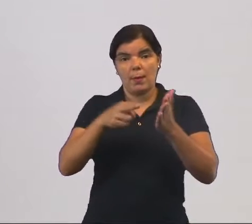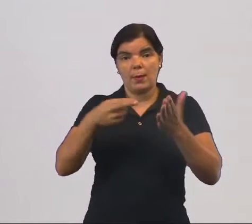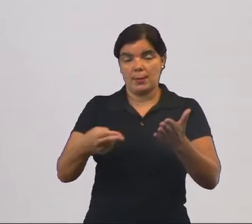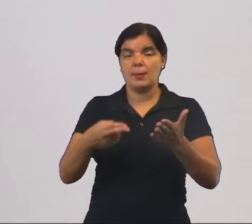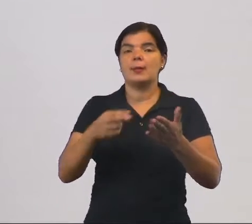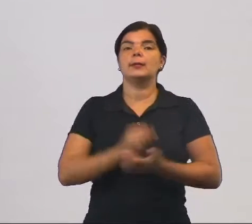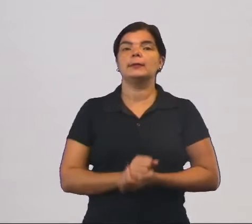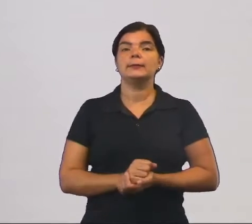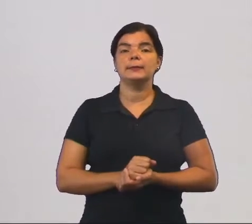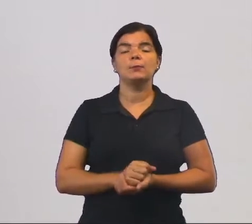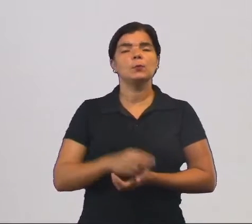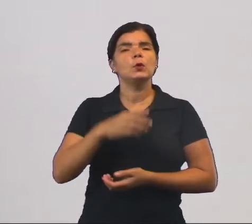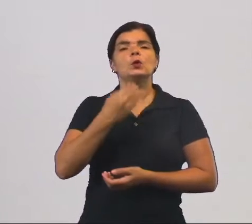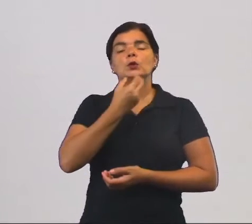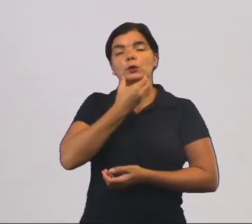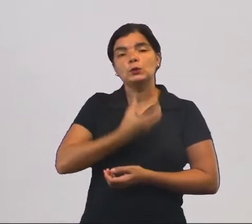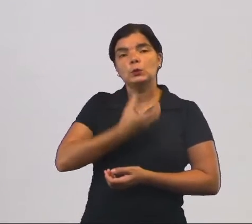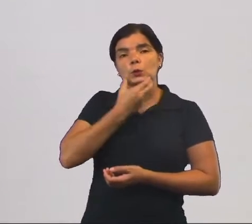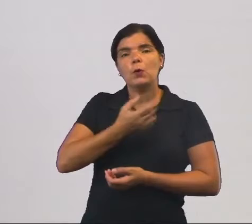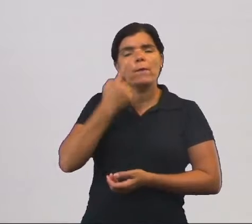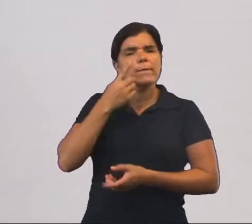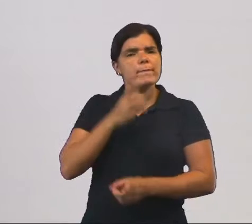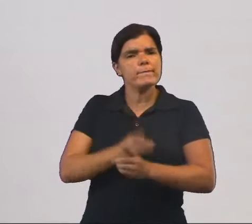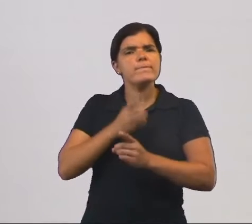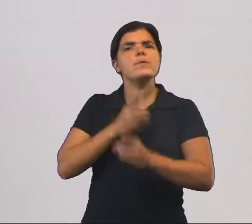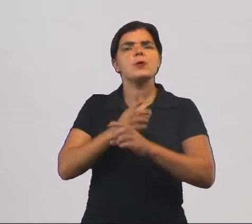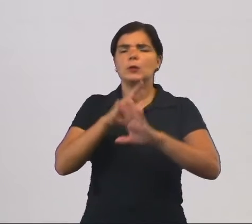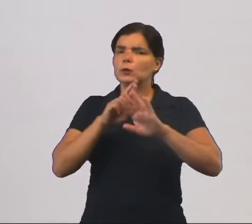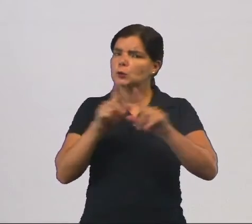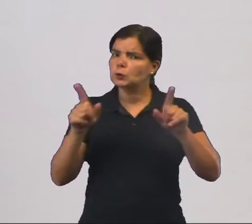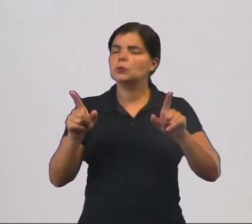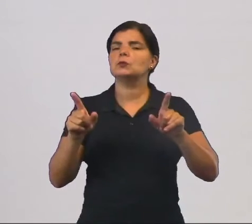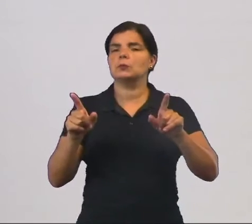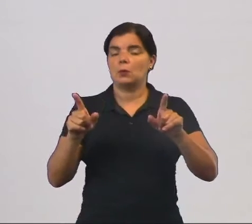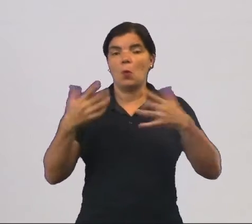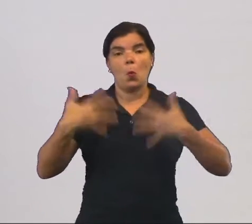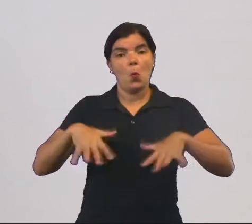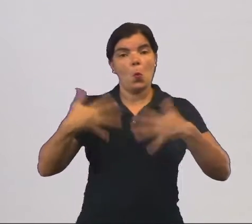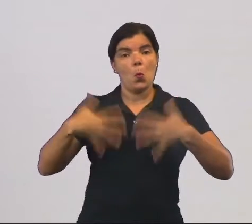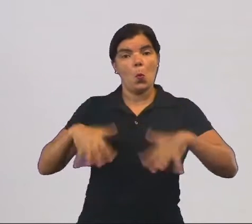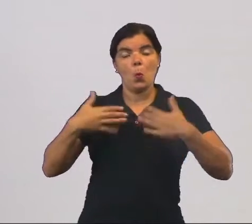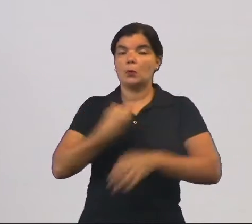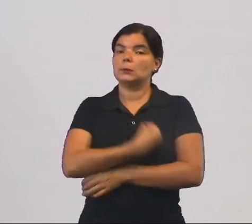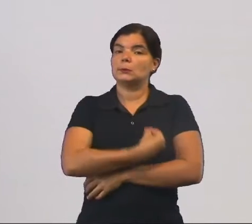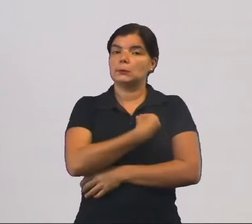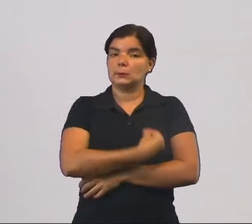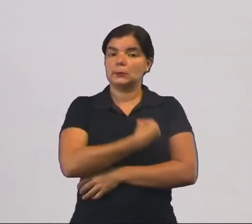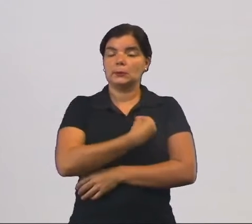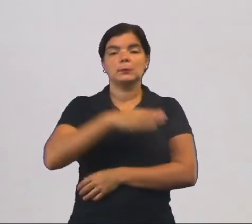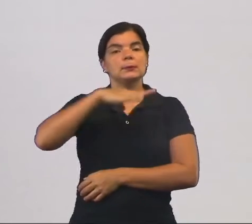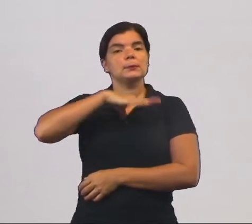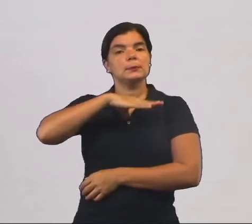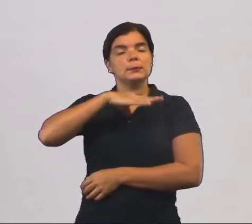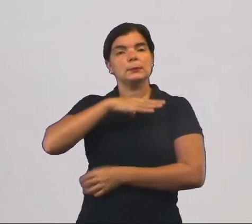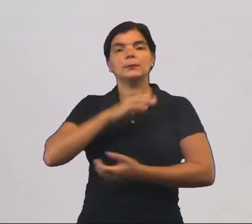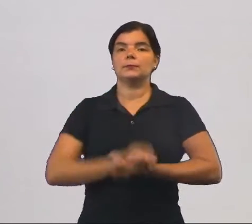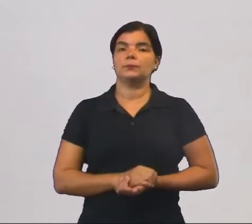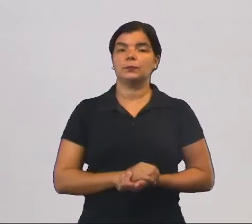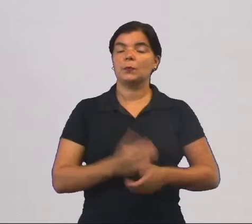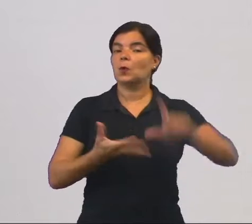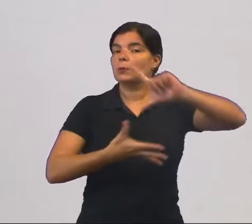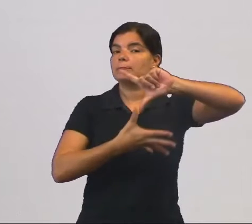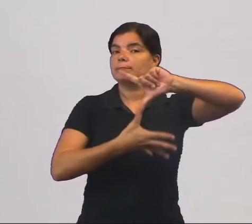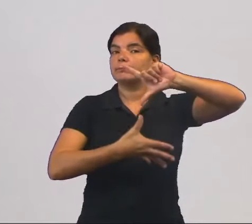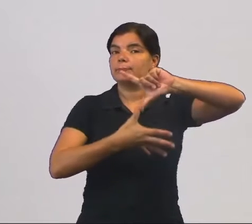The Lancet em dezembro descobriu grandes diferenças na expectativa de vida nas cidades da